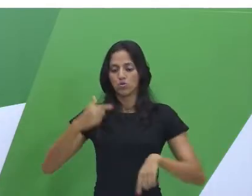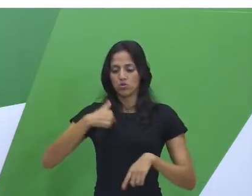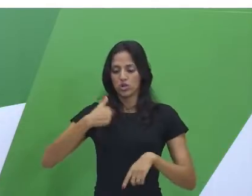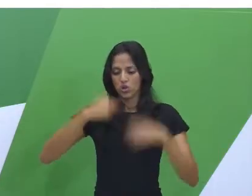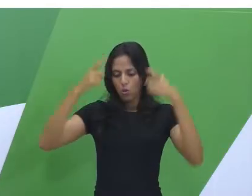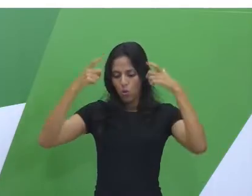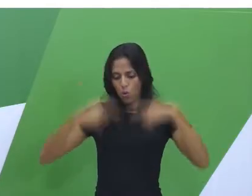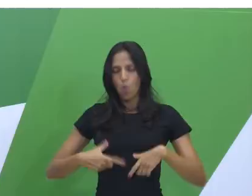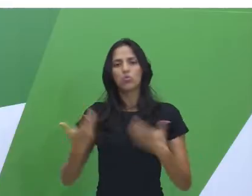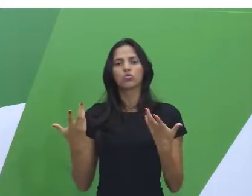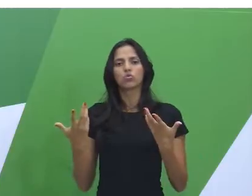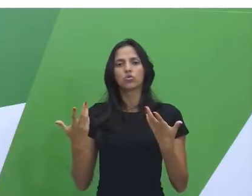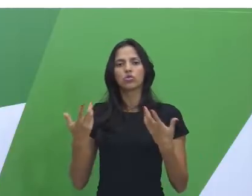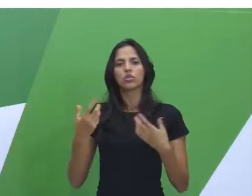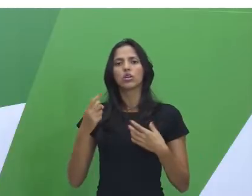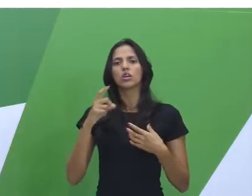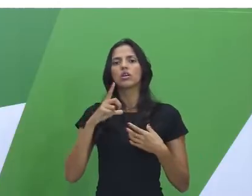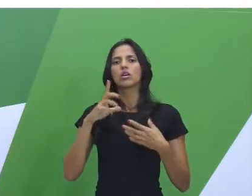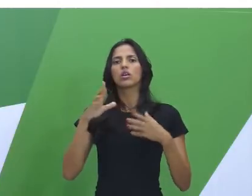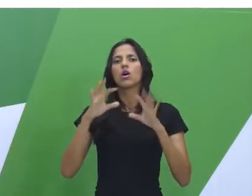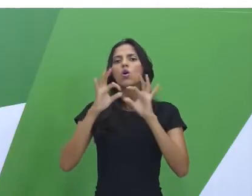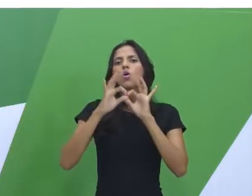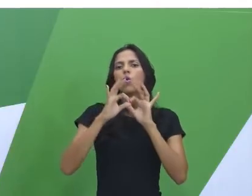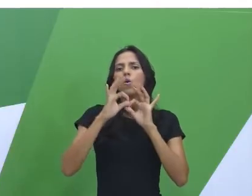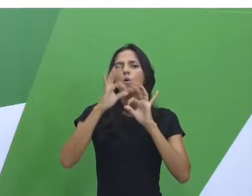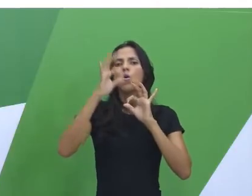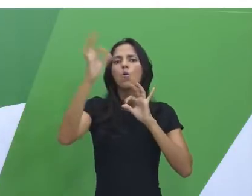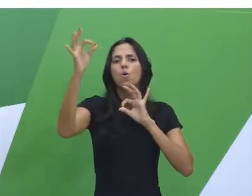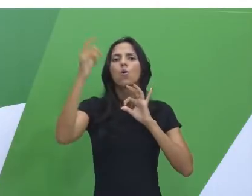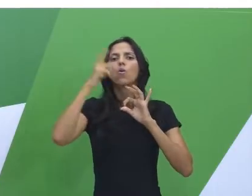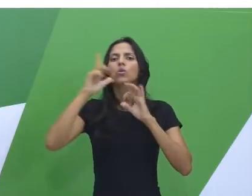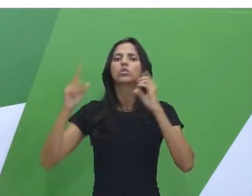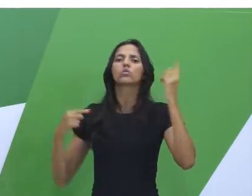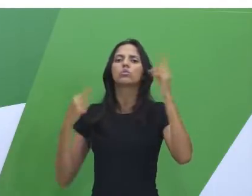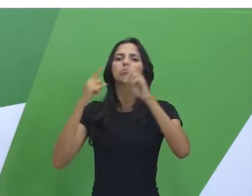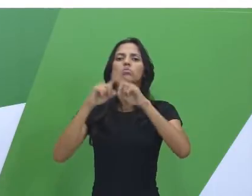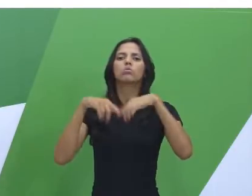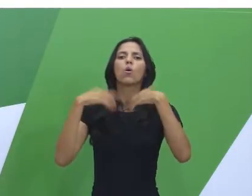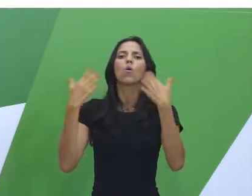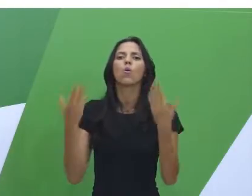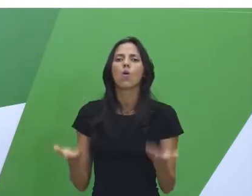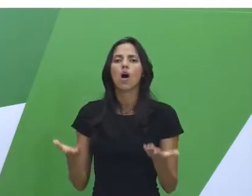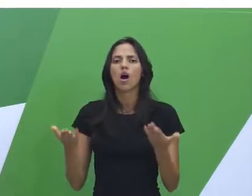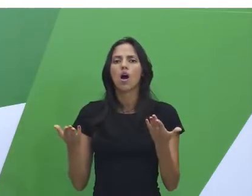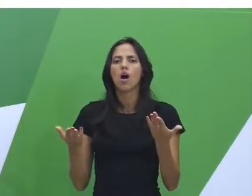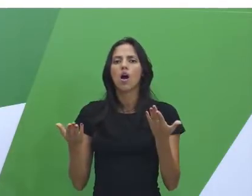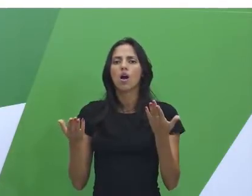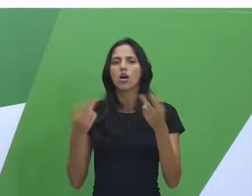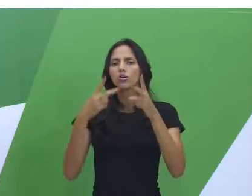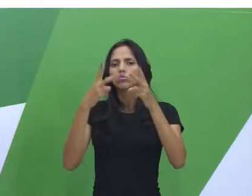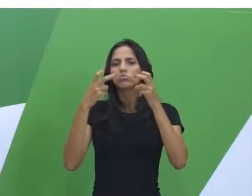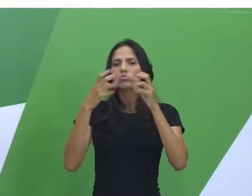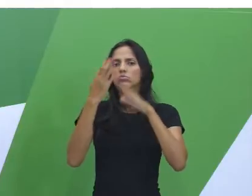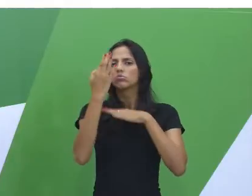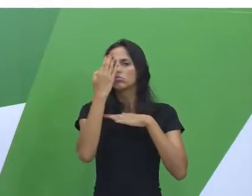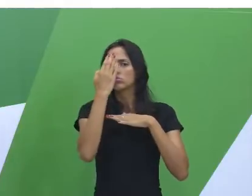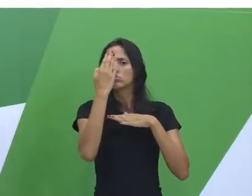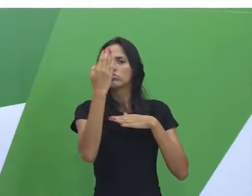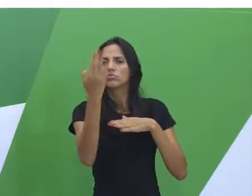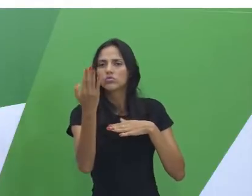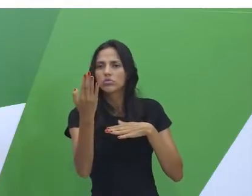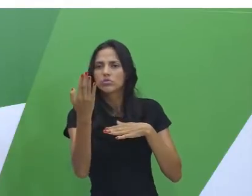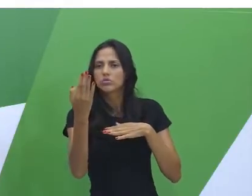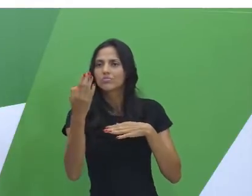quero atingir? Qual é a distância que eu quero atingir? Então eu vou me referir à angulação e vou me referir a